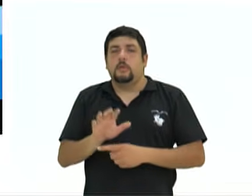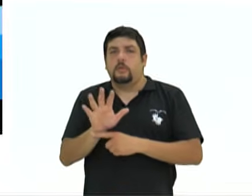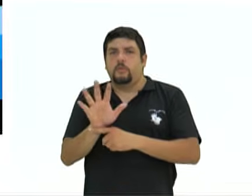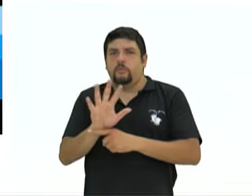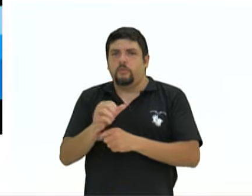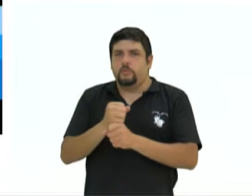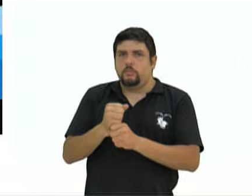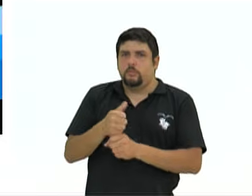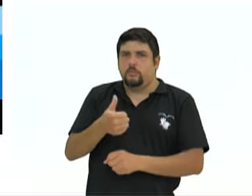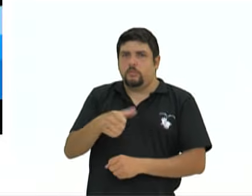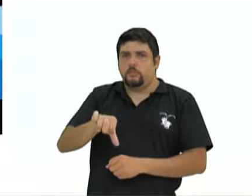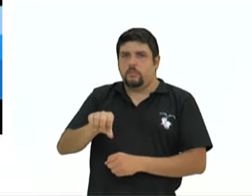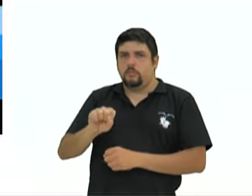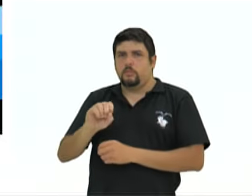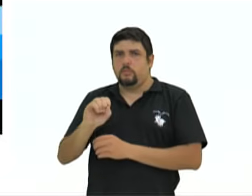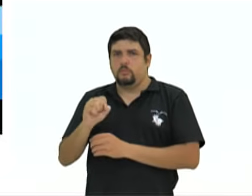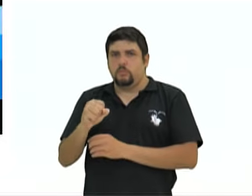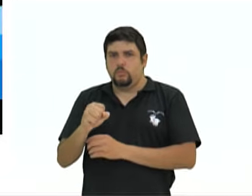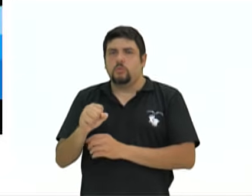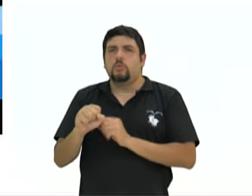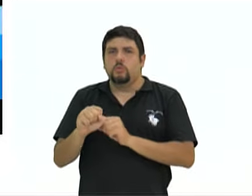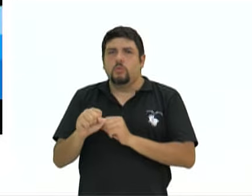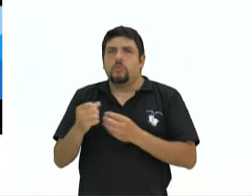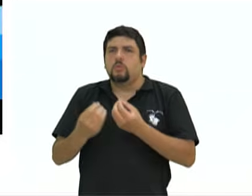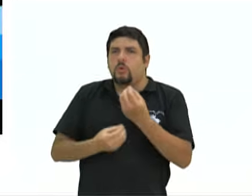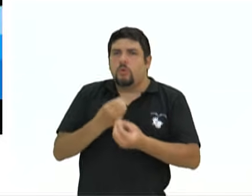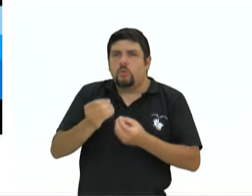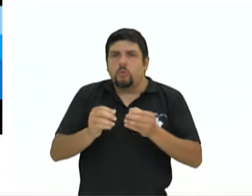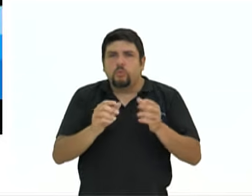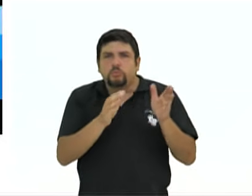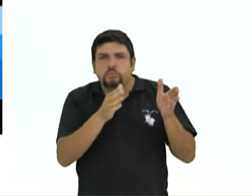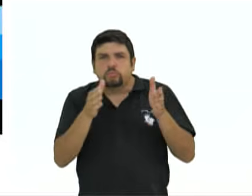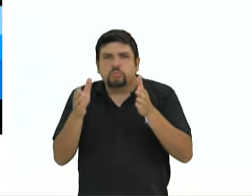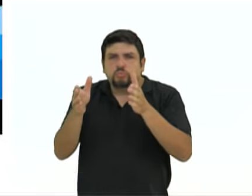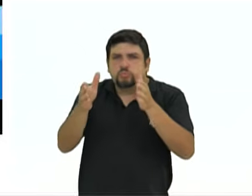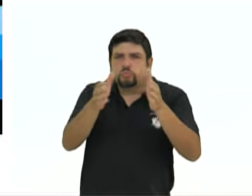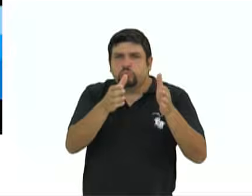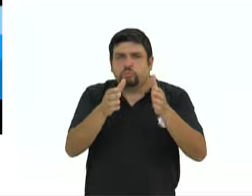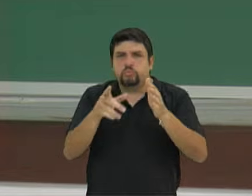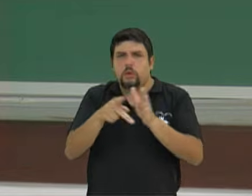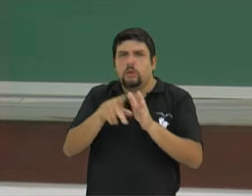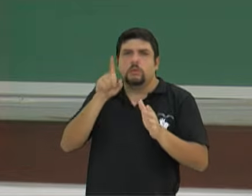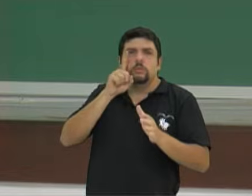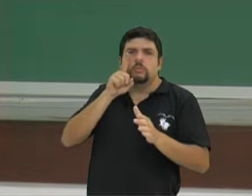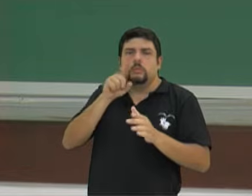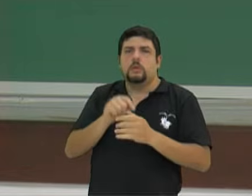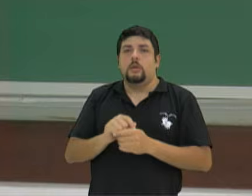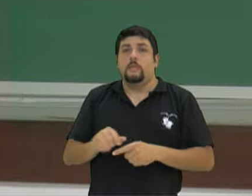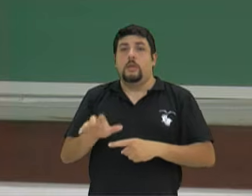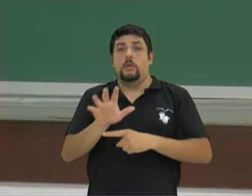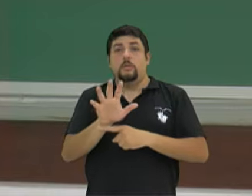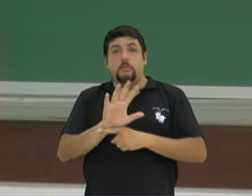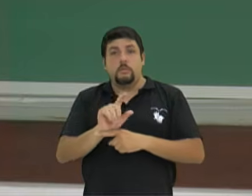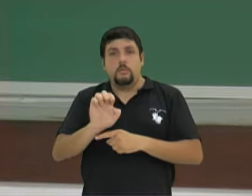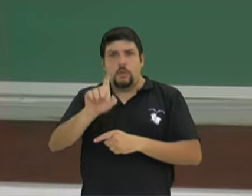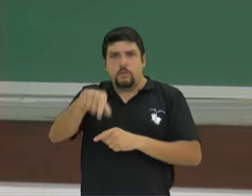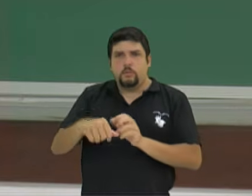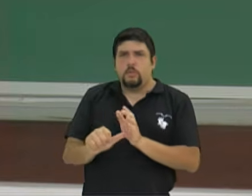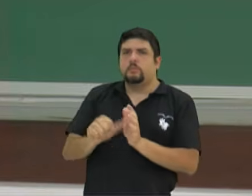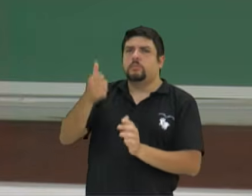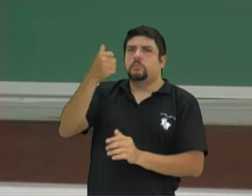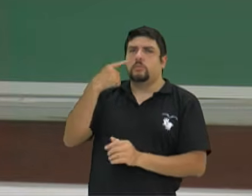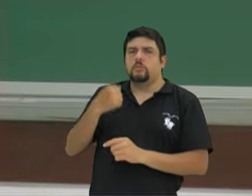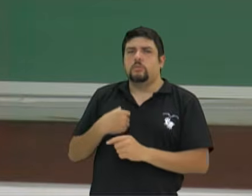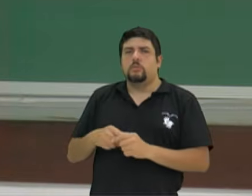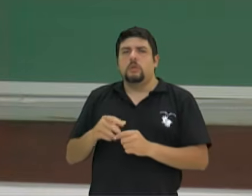1908 e ele já começa a mostrar um pouco desse plano americano aí, né? E outra coisa, é surpreendente que esse filme é a primeira vez que os